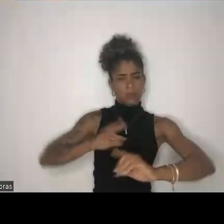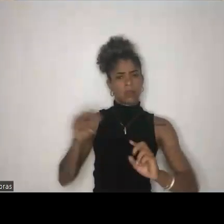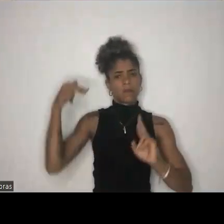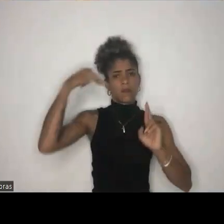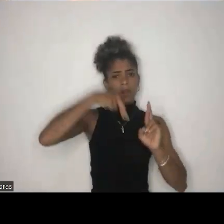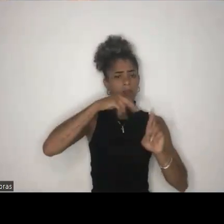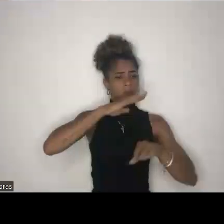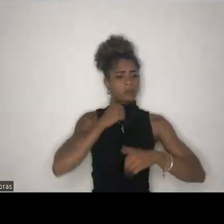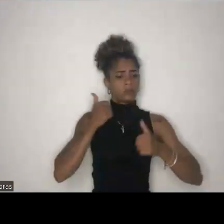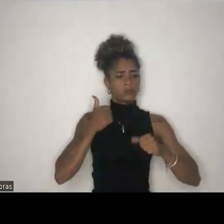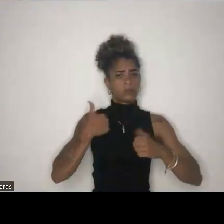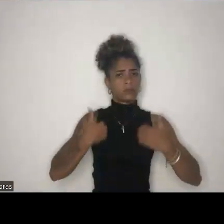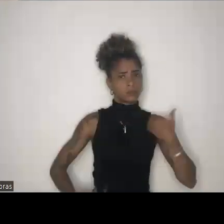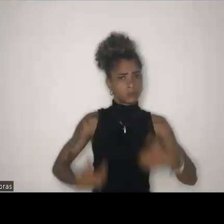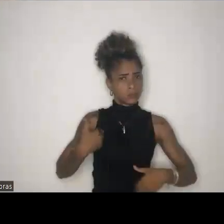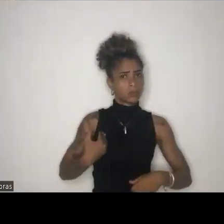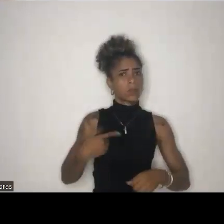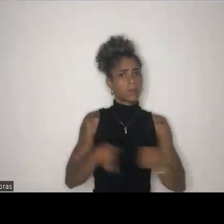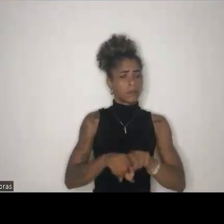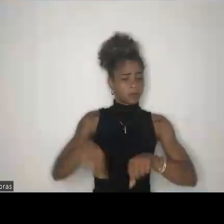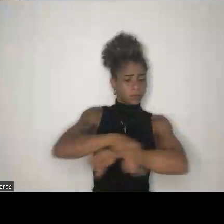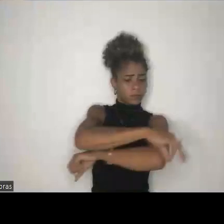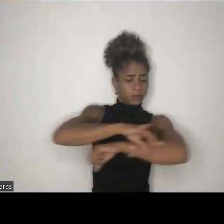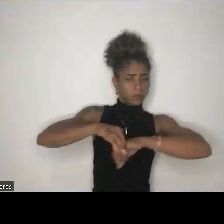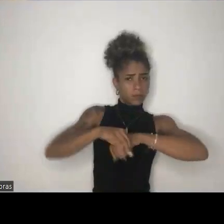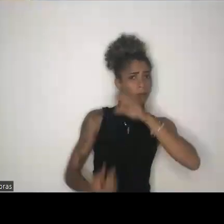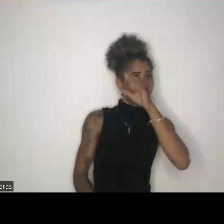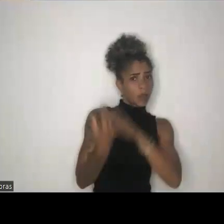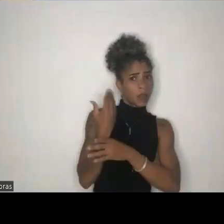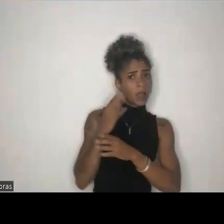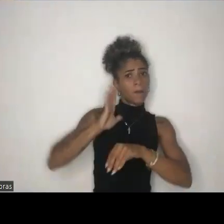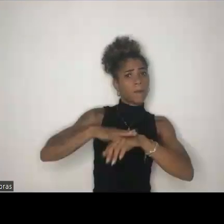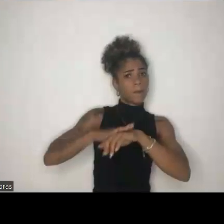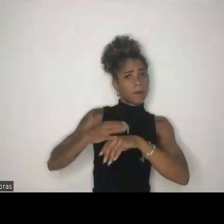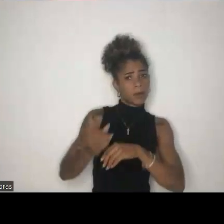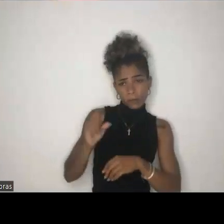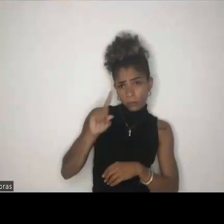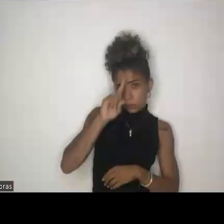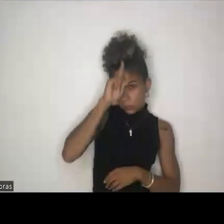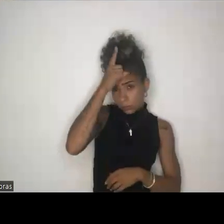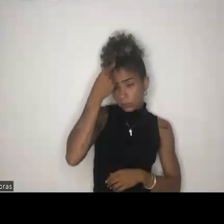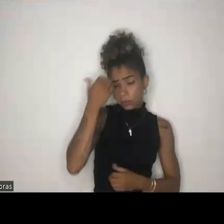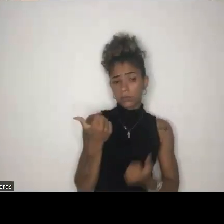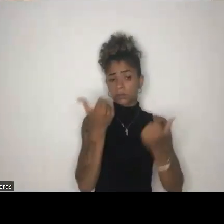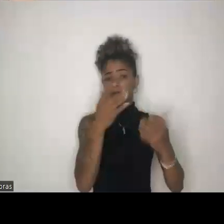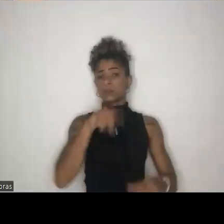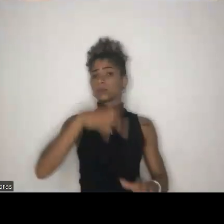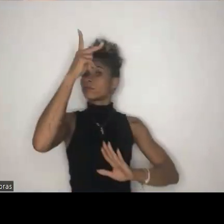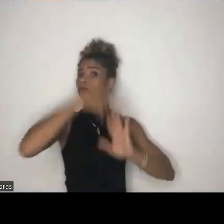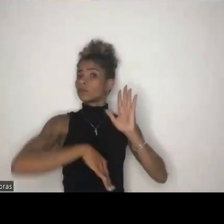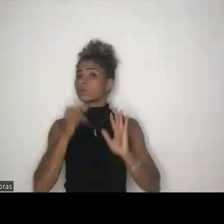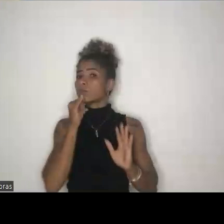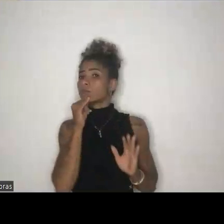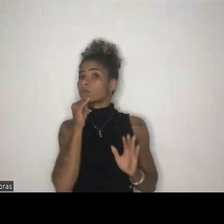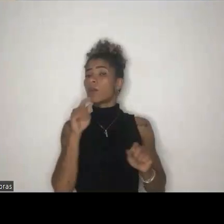o painel de referência arquitetônica para poder conceber a criação depois nesse projeto por exemplo eu fiz todos